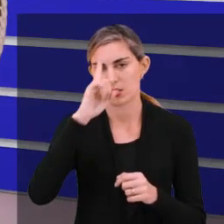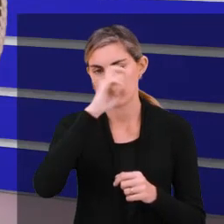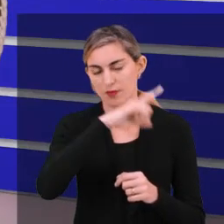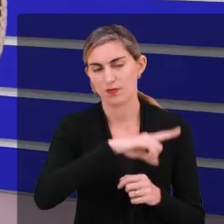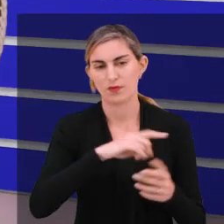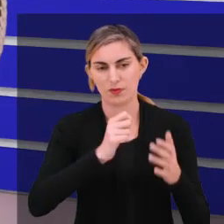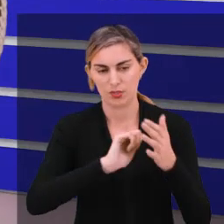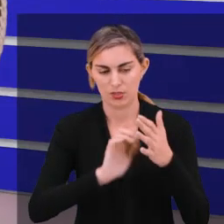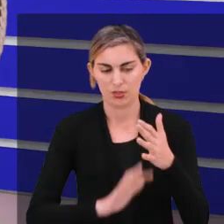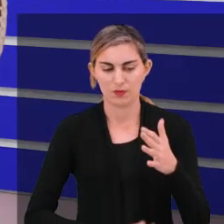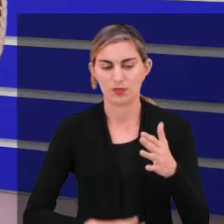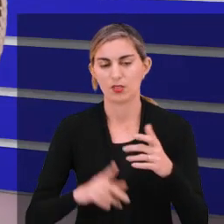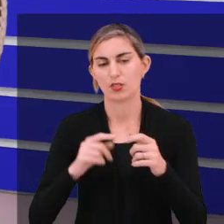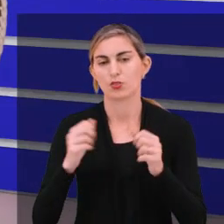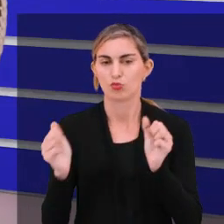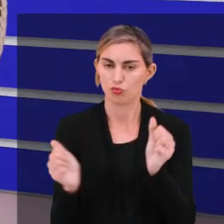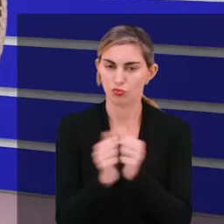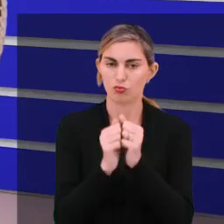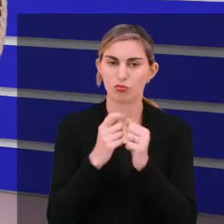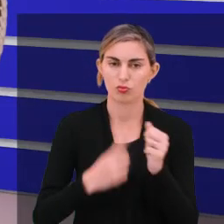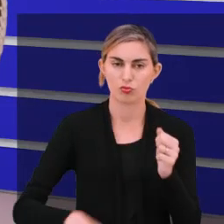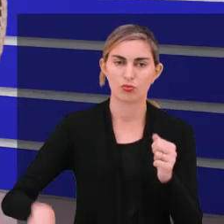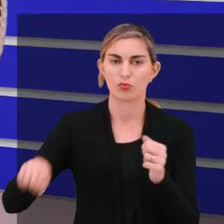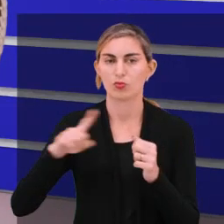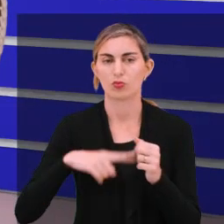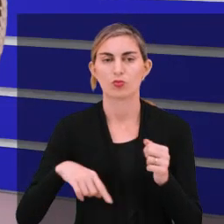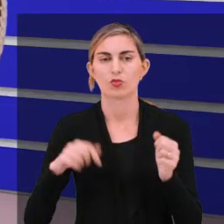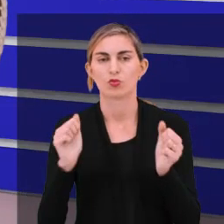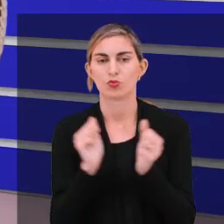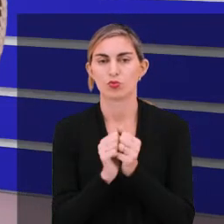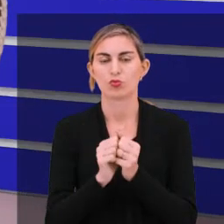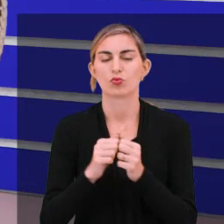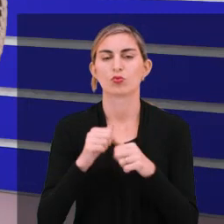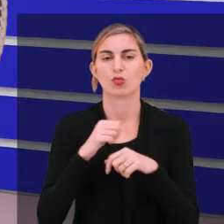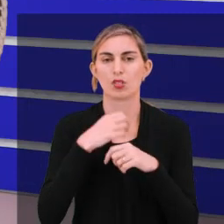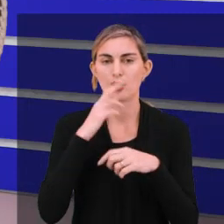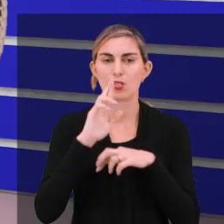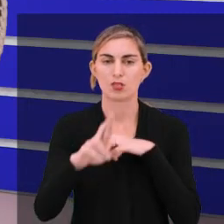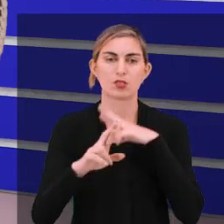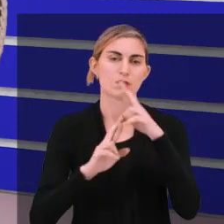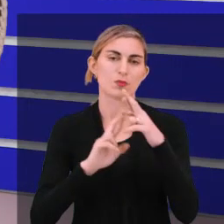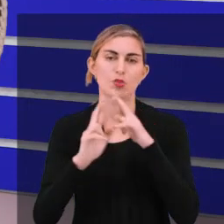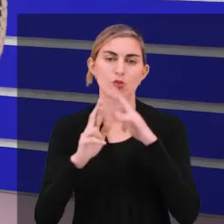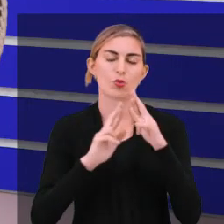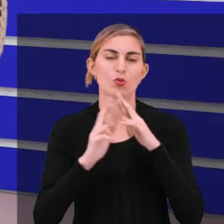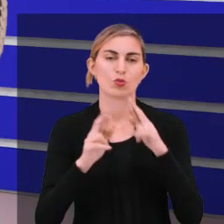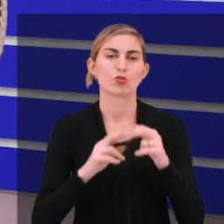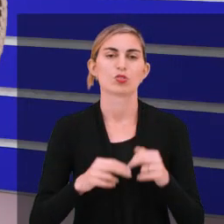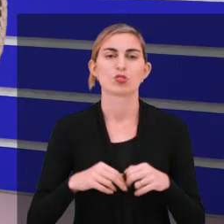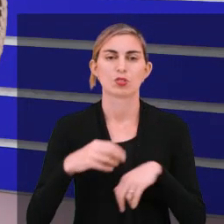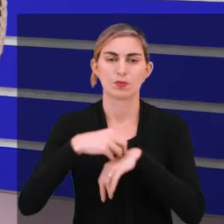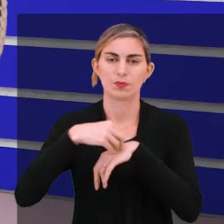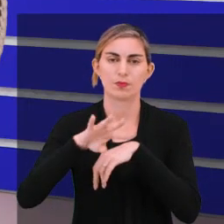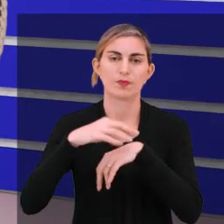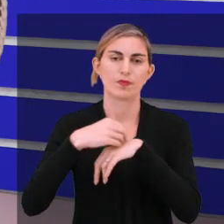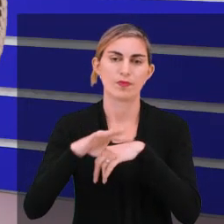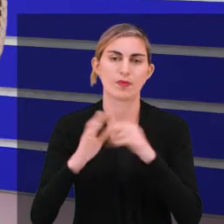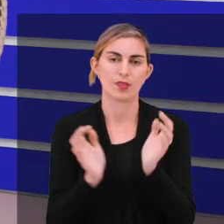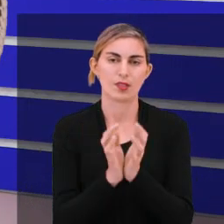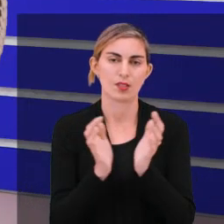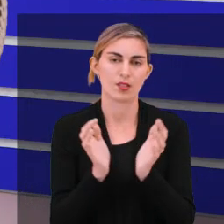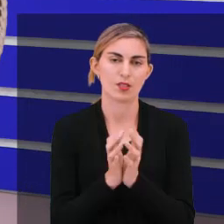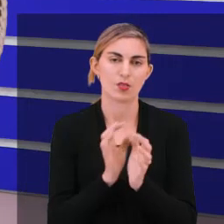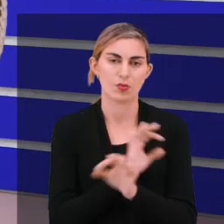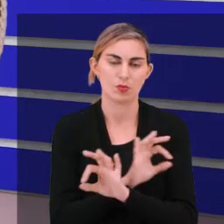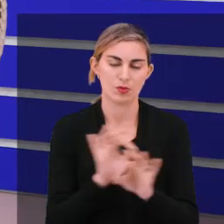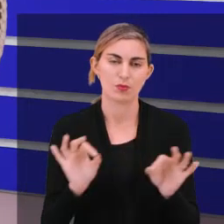desafios, estejam conosco, porque nós vamos dar todas as respostas, todos os respaldos a vocês. A